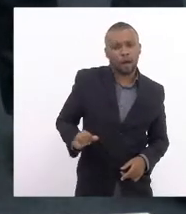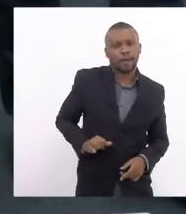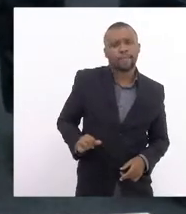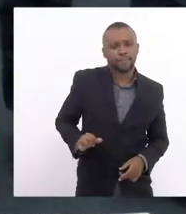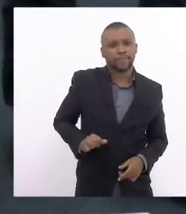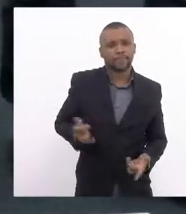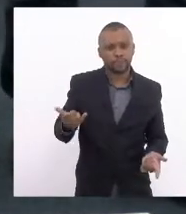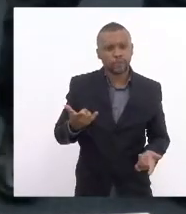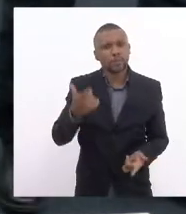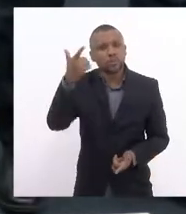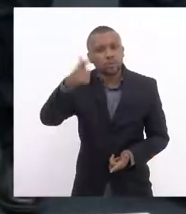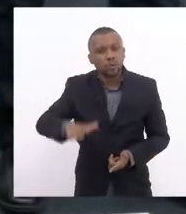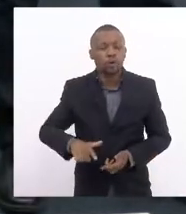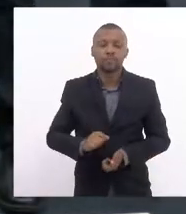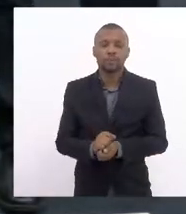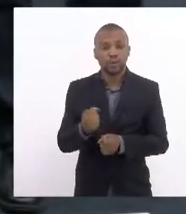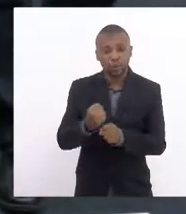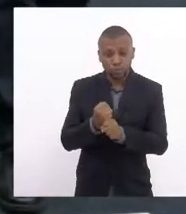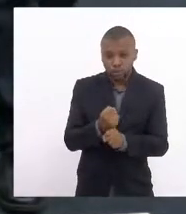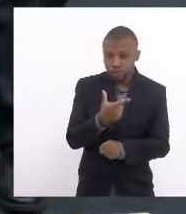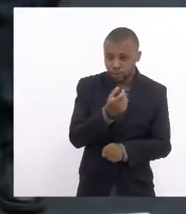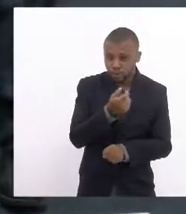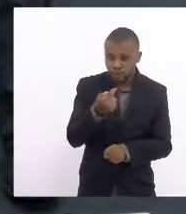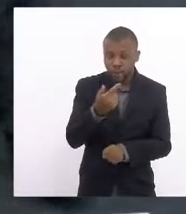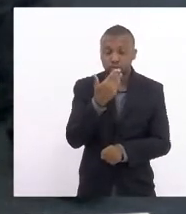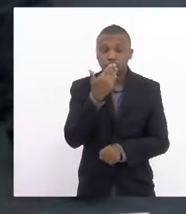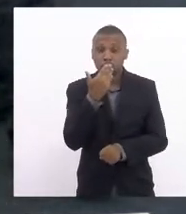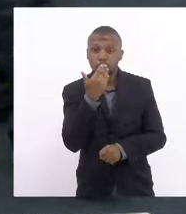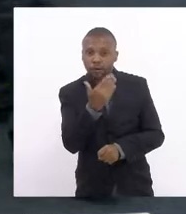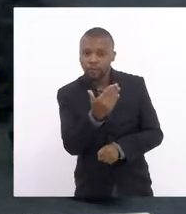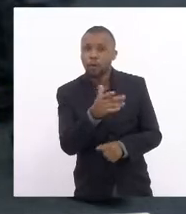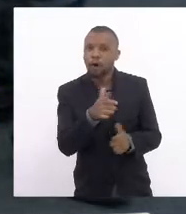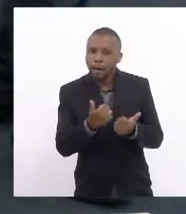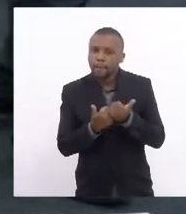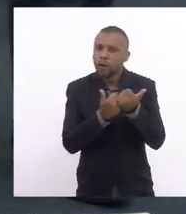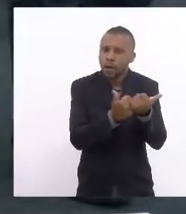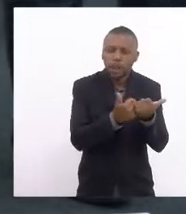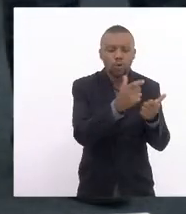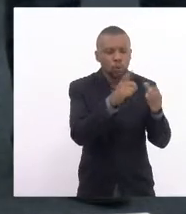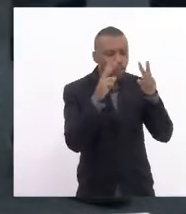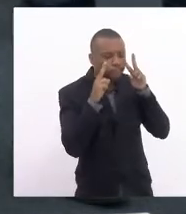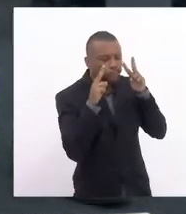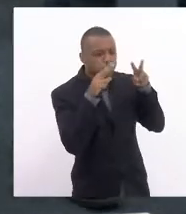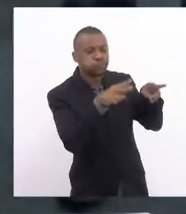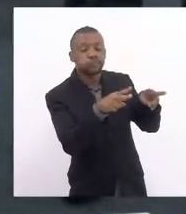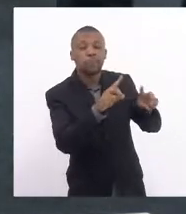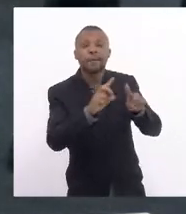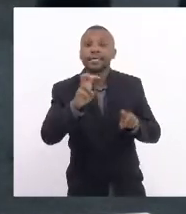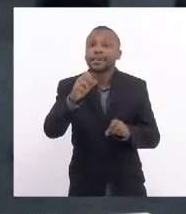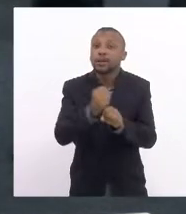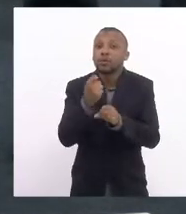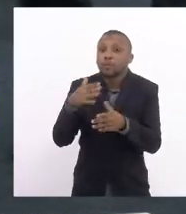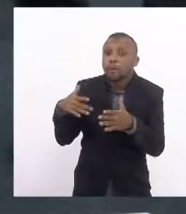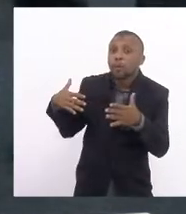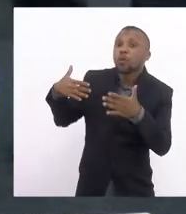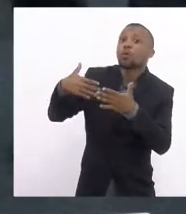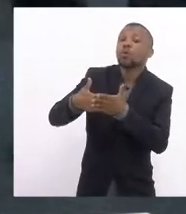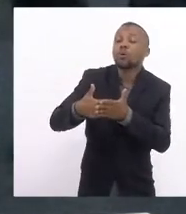em 2017, eu fui a favor do tombamento, mas se passaram 5 anos e o clube